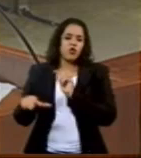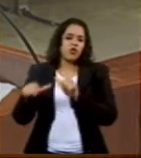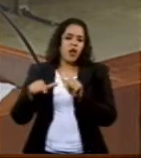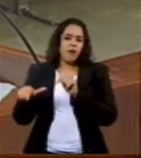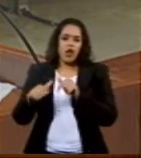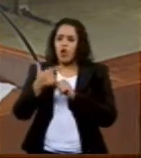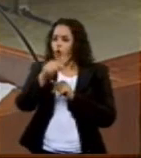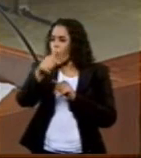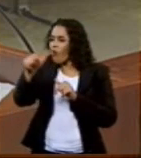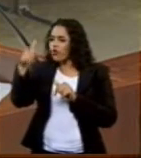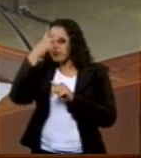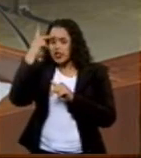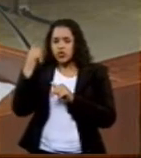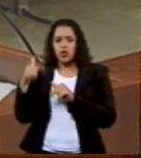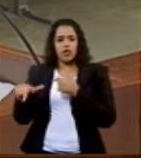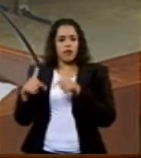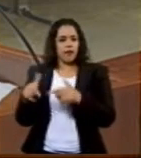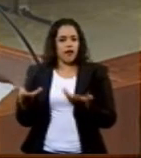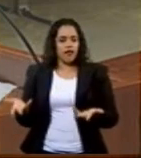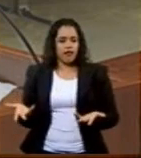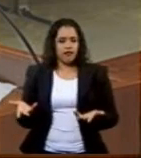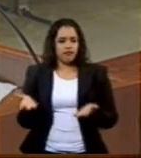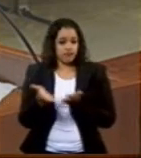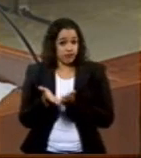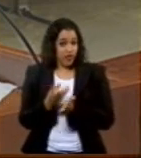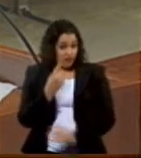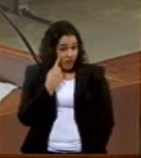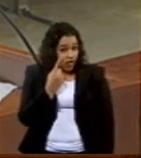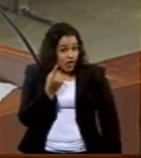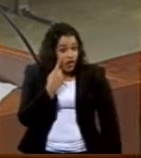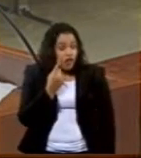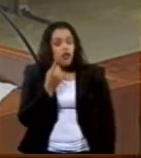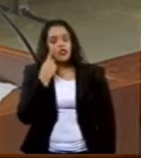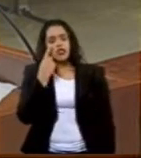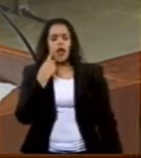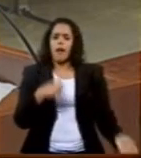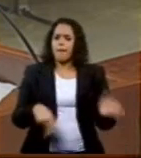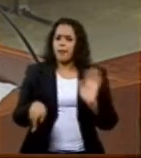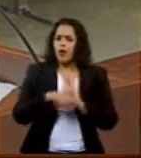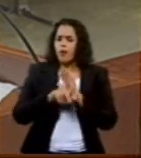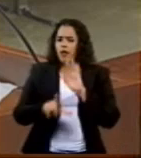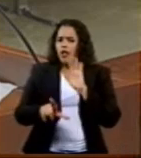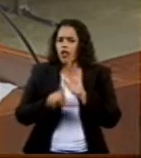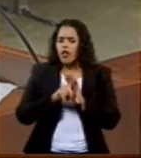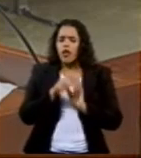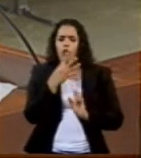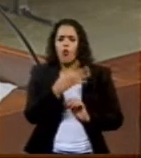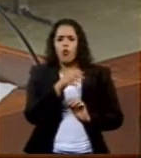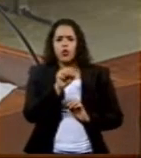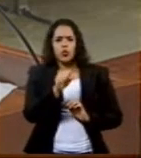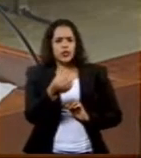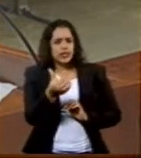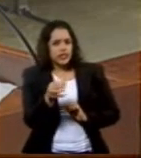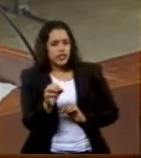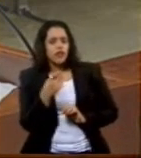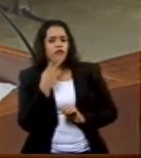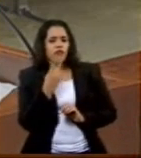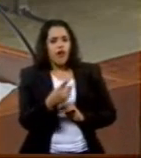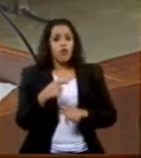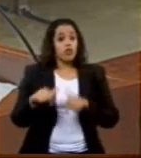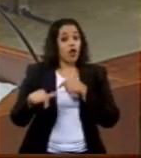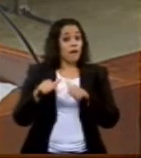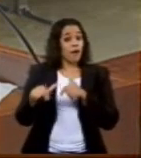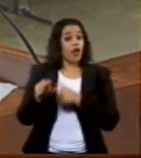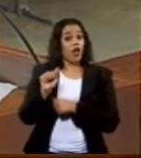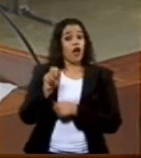para os demais empregados no que couber. Veja que a própria Lei 4860 menciona o trabalho